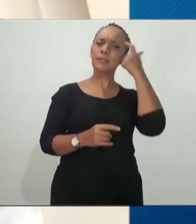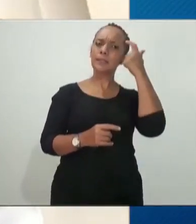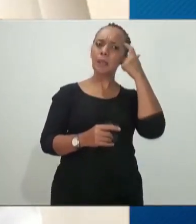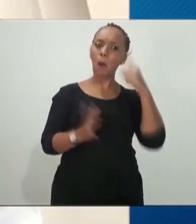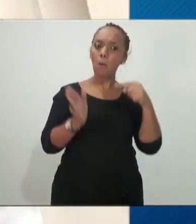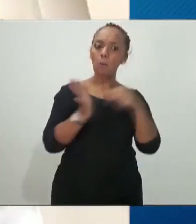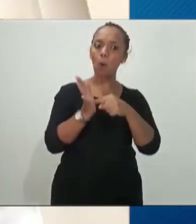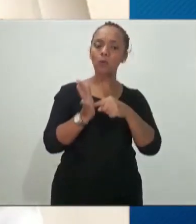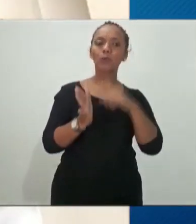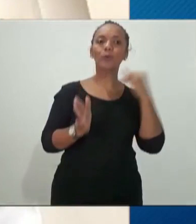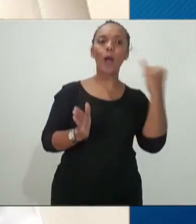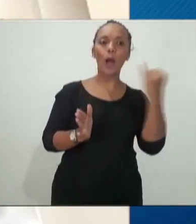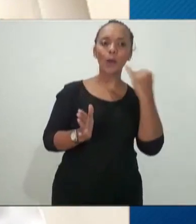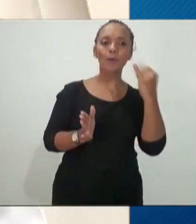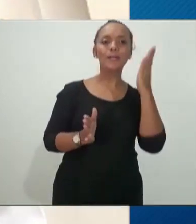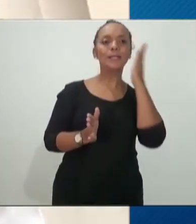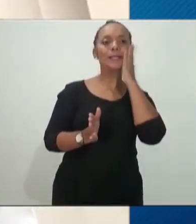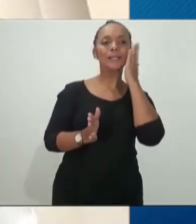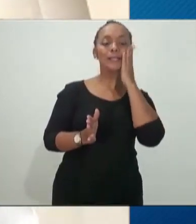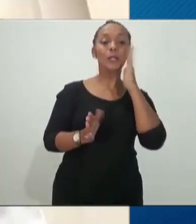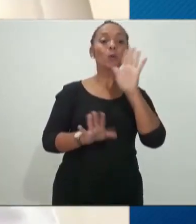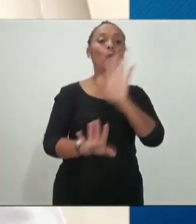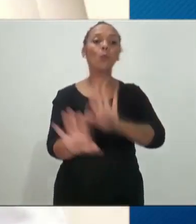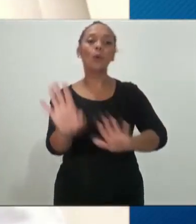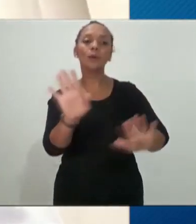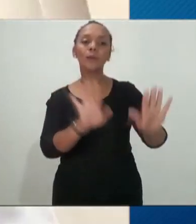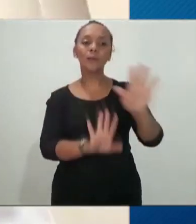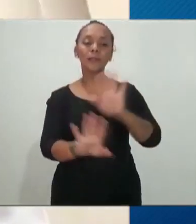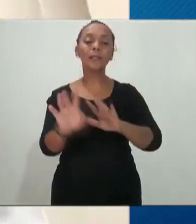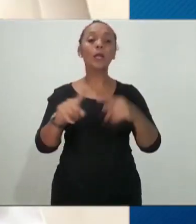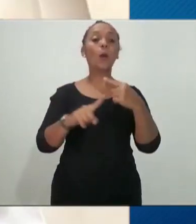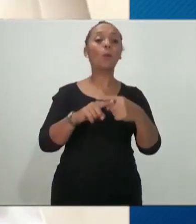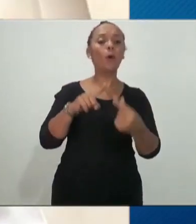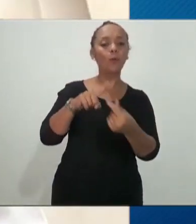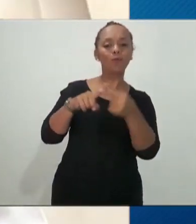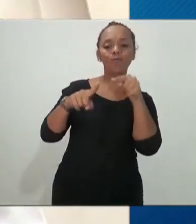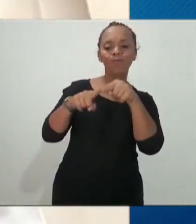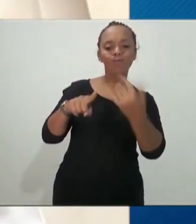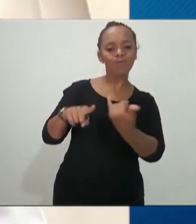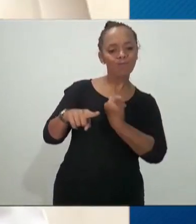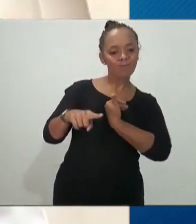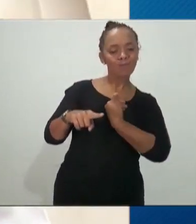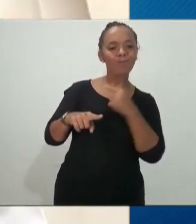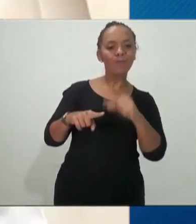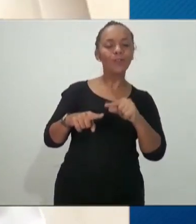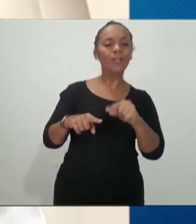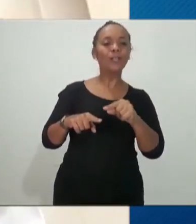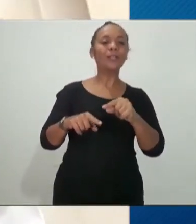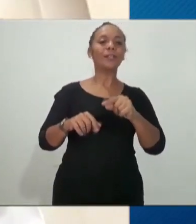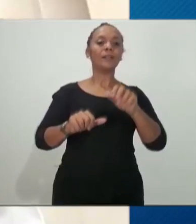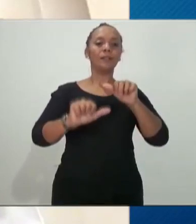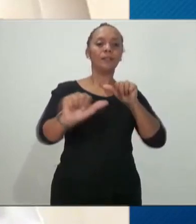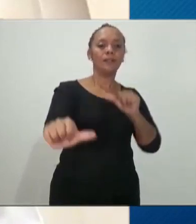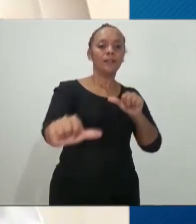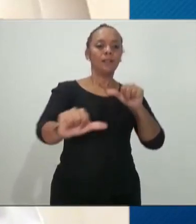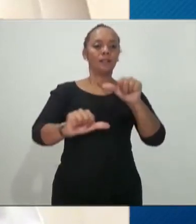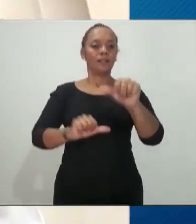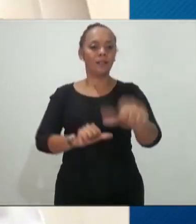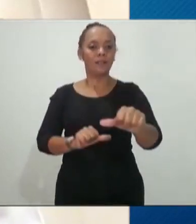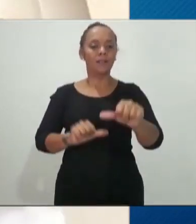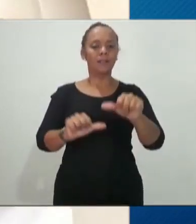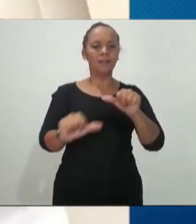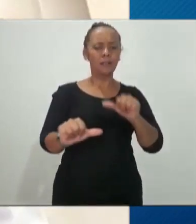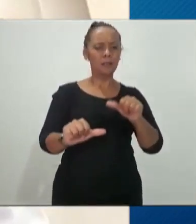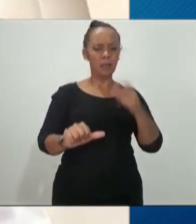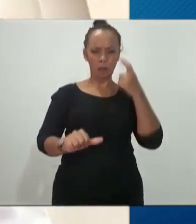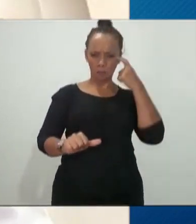ter é que a gente tem que ter um pouquinho de cuidado, né? Porque a oximetria ela tem variáveis,